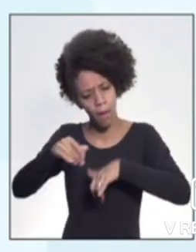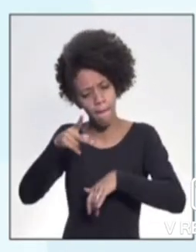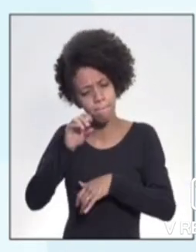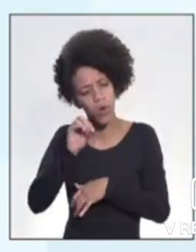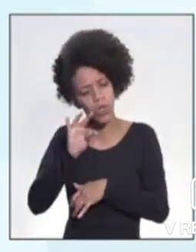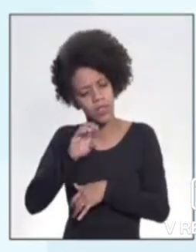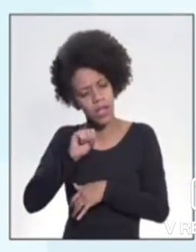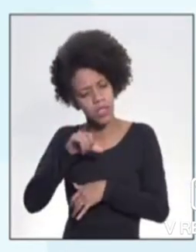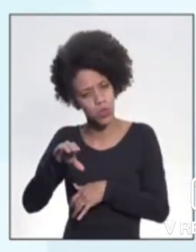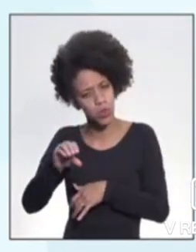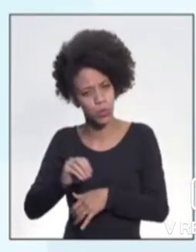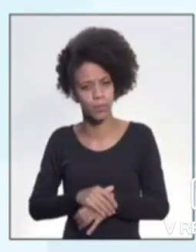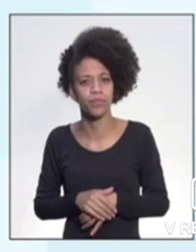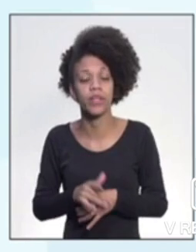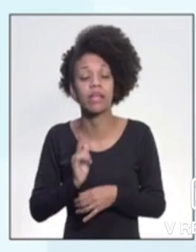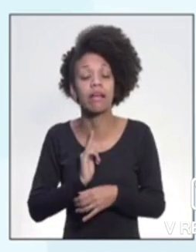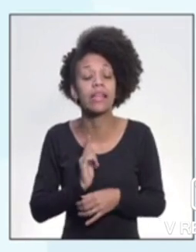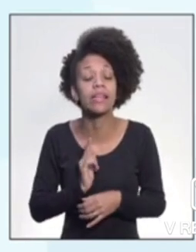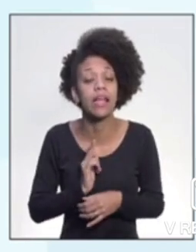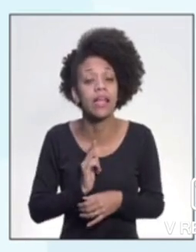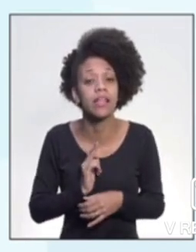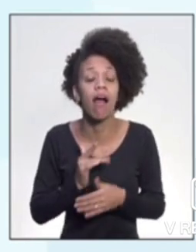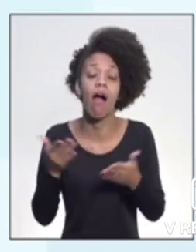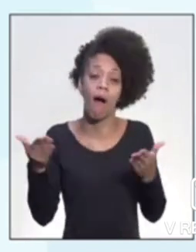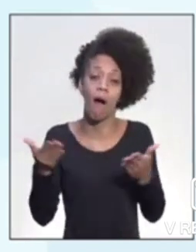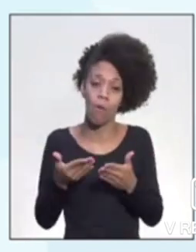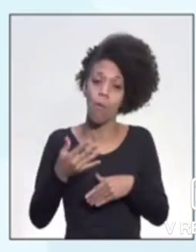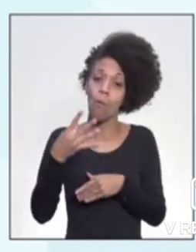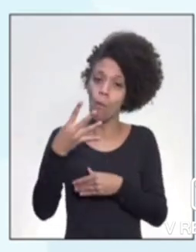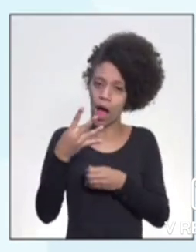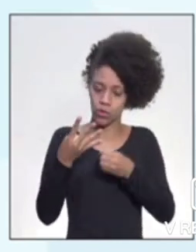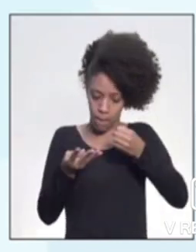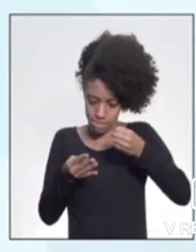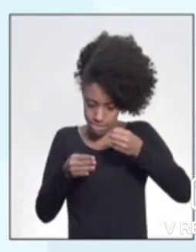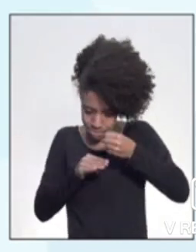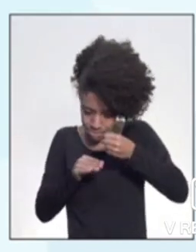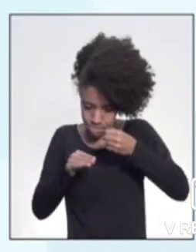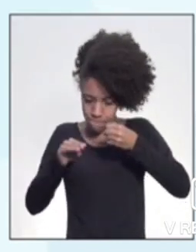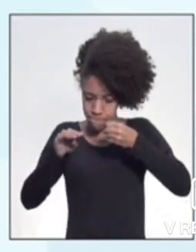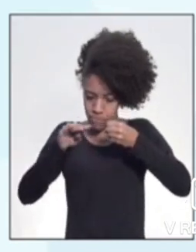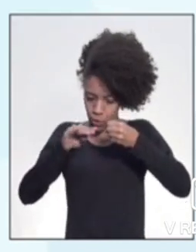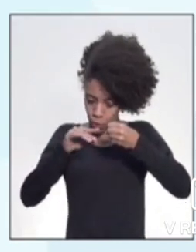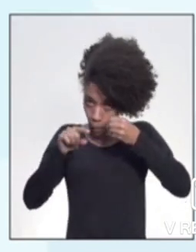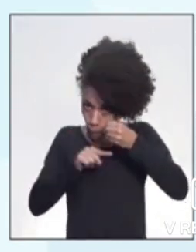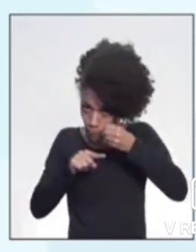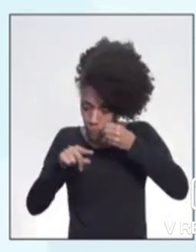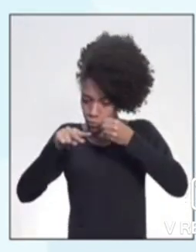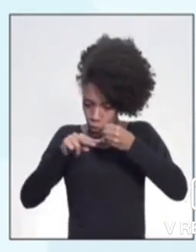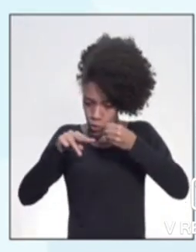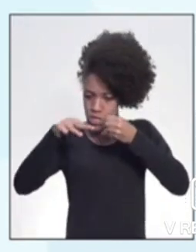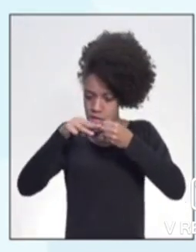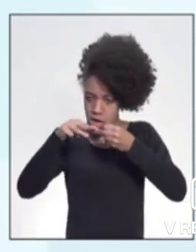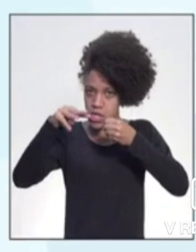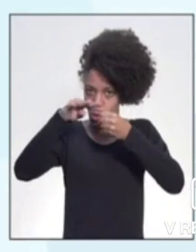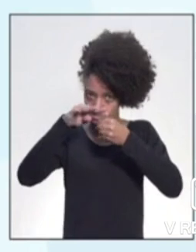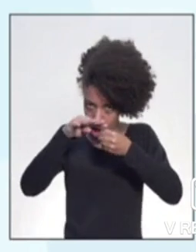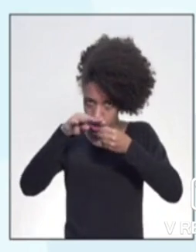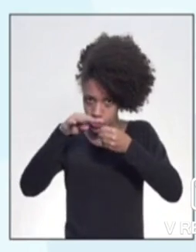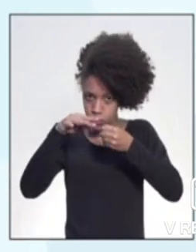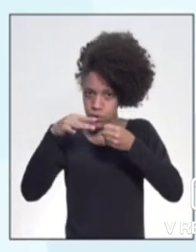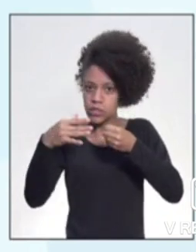potássio, que ele possui agora 4 camadas, né? Sendo a primeira 2, a